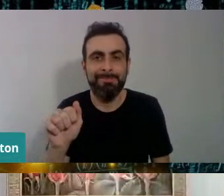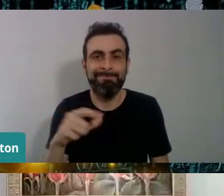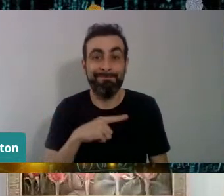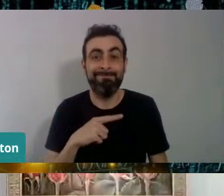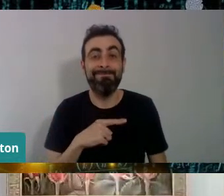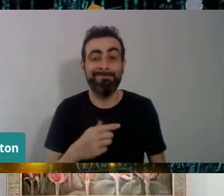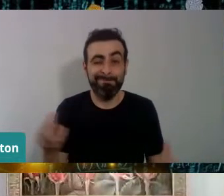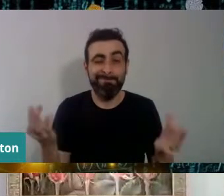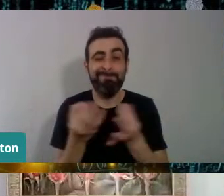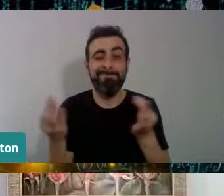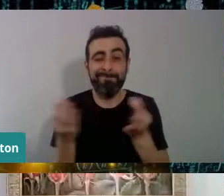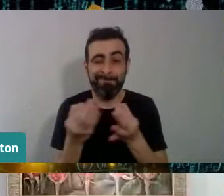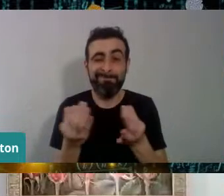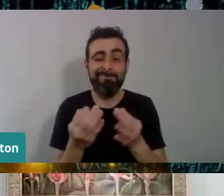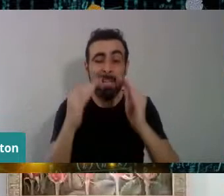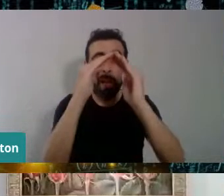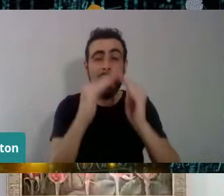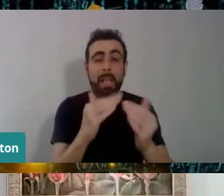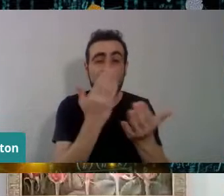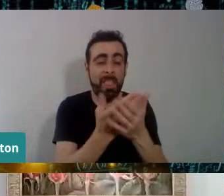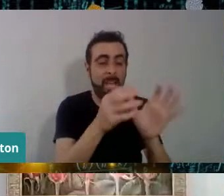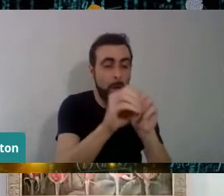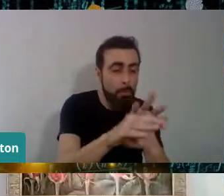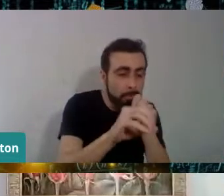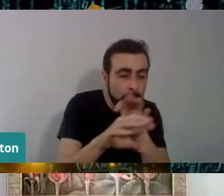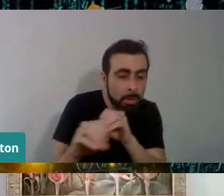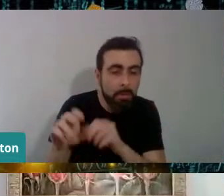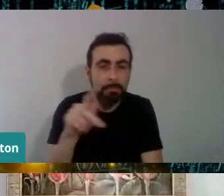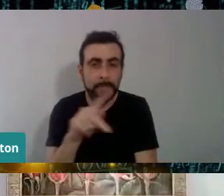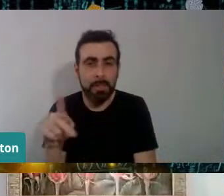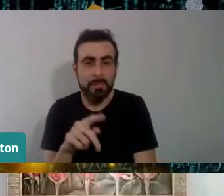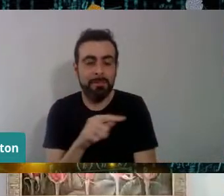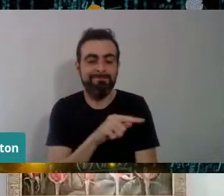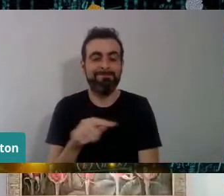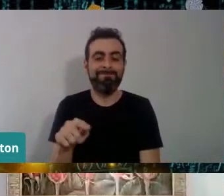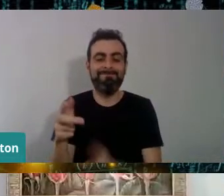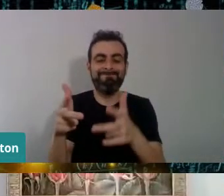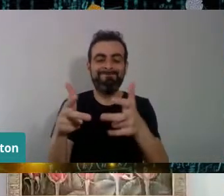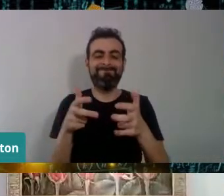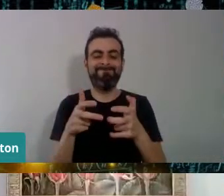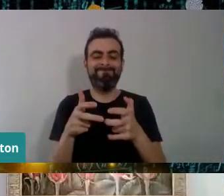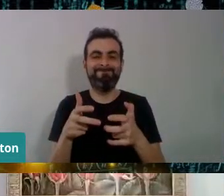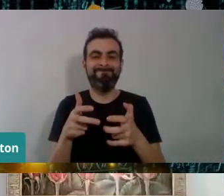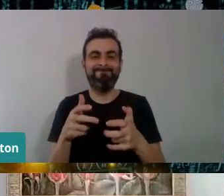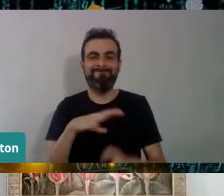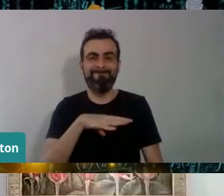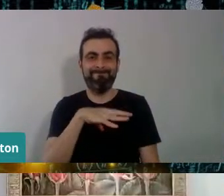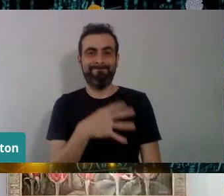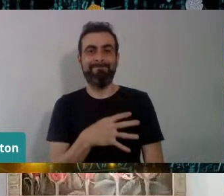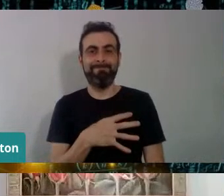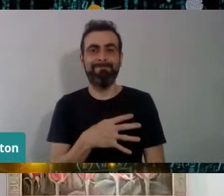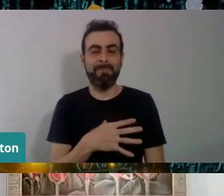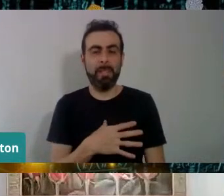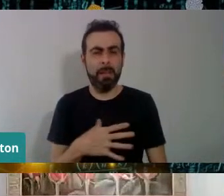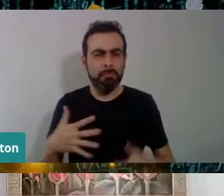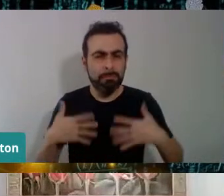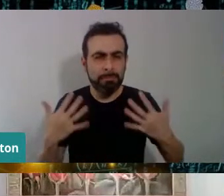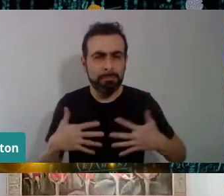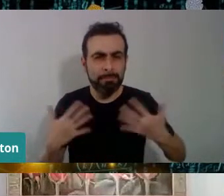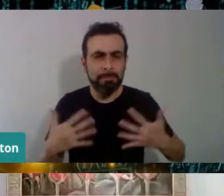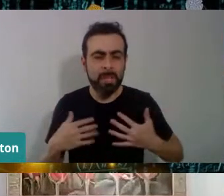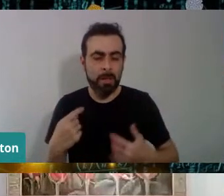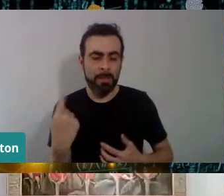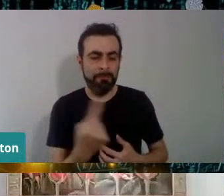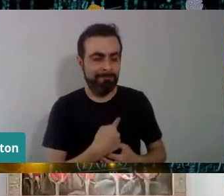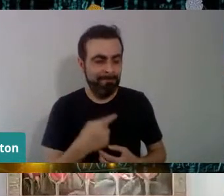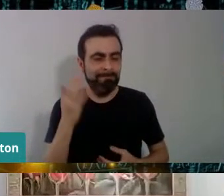onde trabalham. Isso é uma coisa que nos dá muito prazer, muita alegria, né? Saber que nós